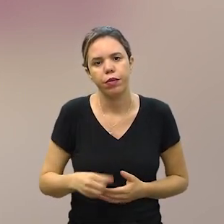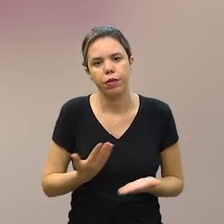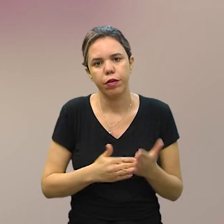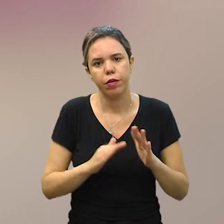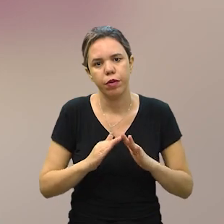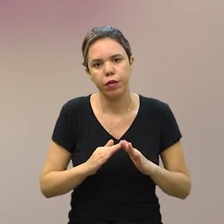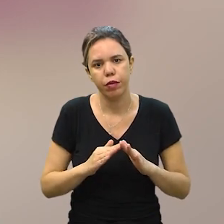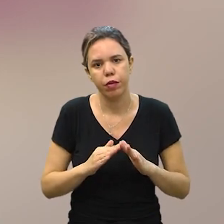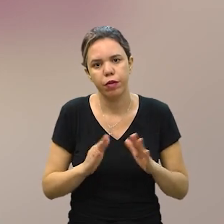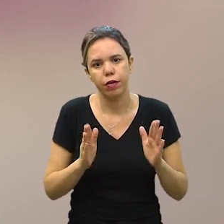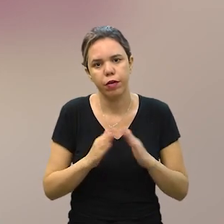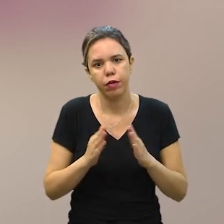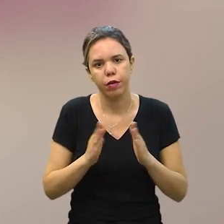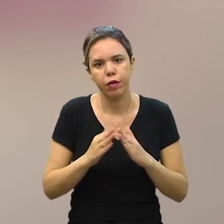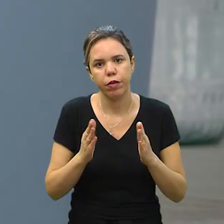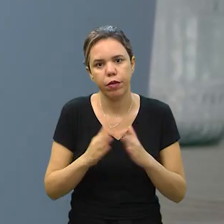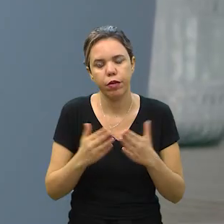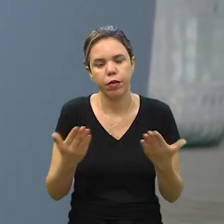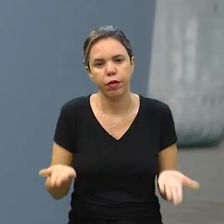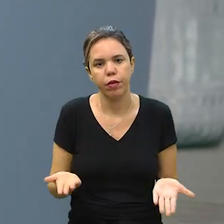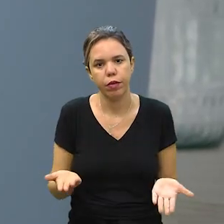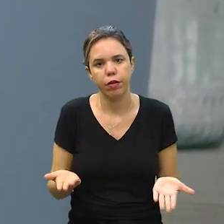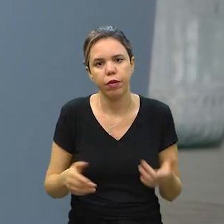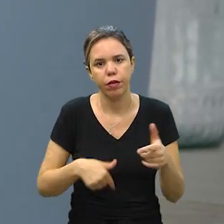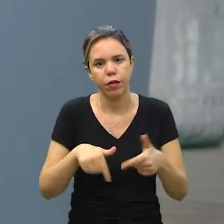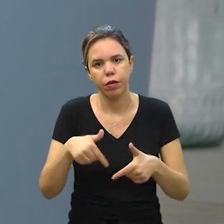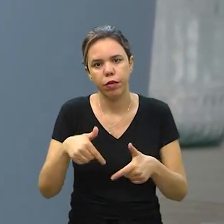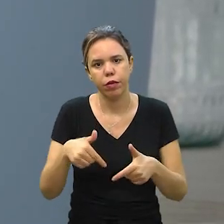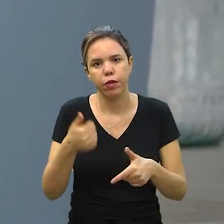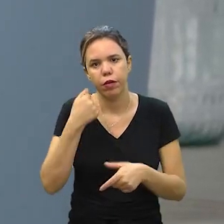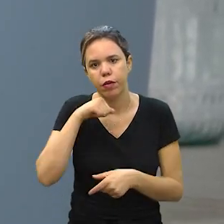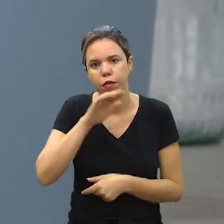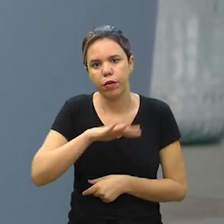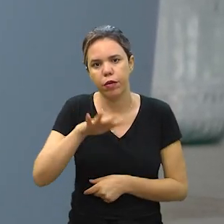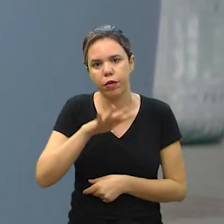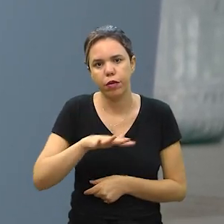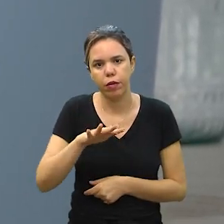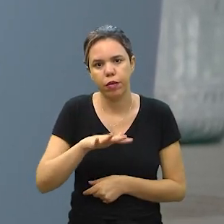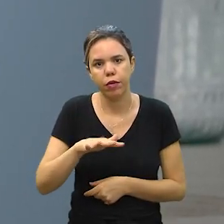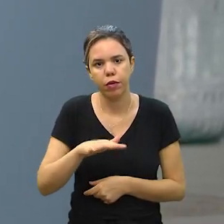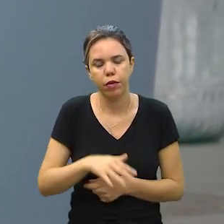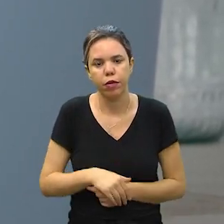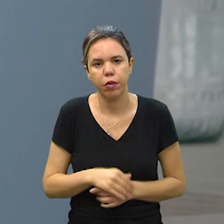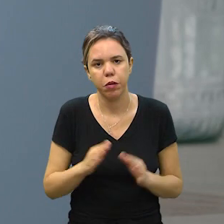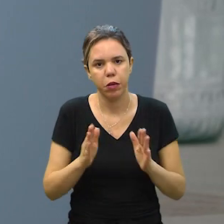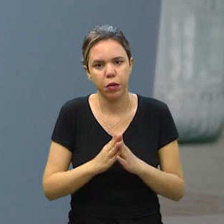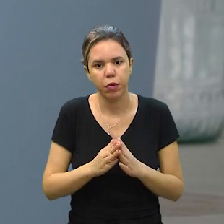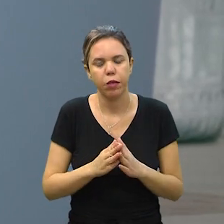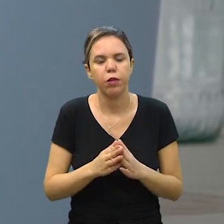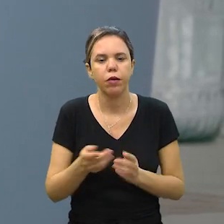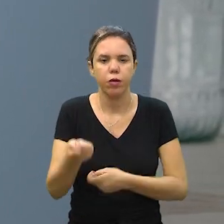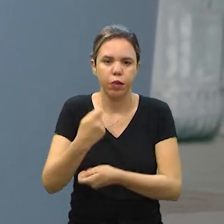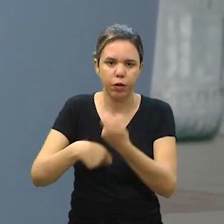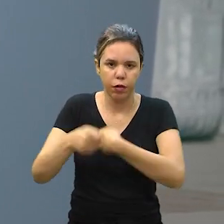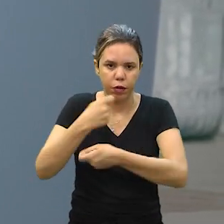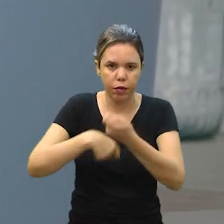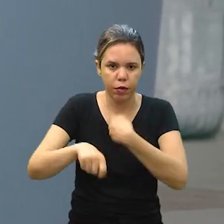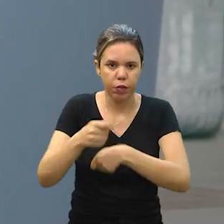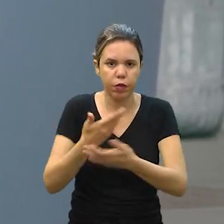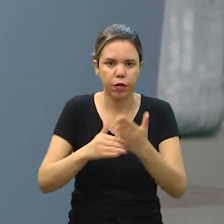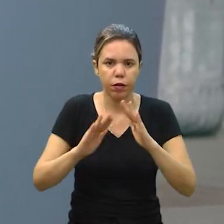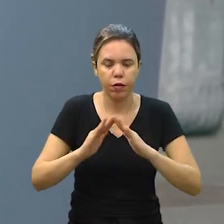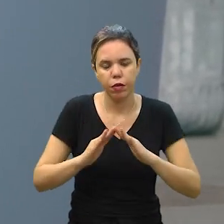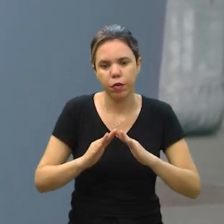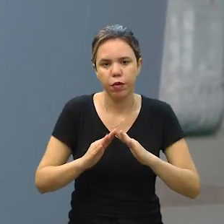as escolas, estão em casa, e aí mais um trabalho para as mães, né? Está em casa, tem que administrar ali